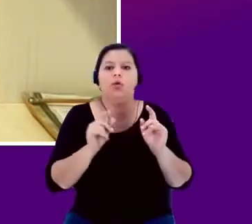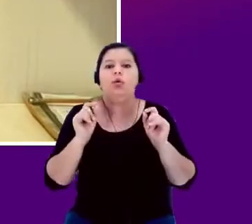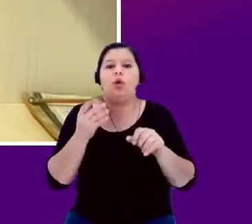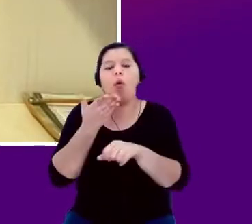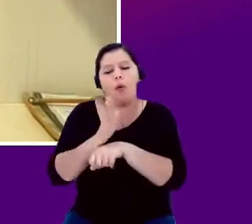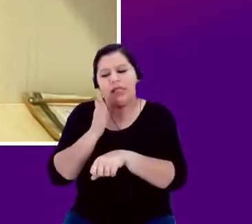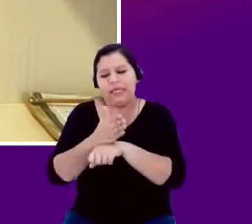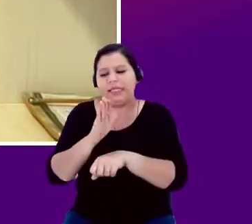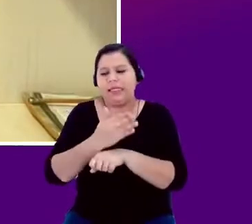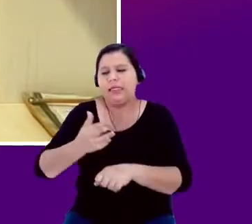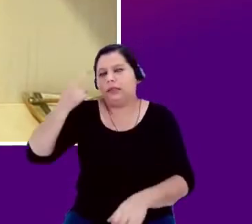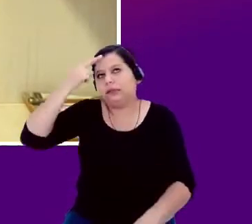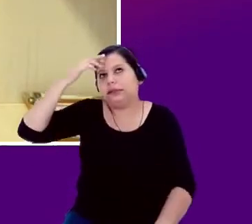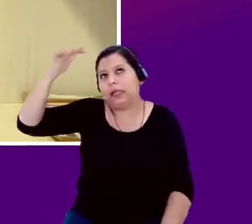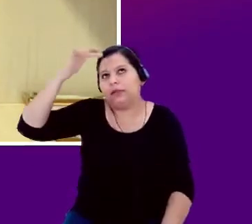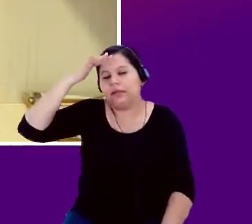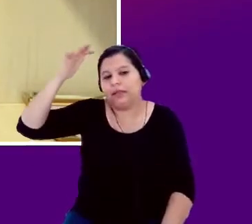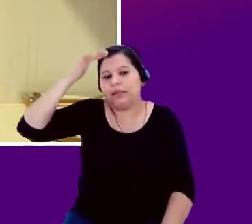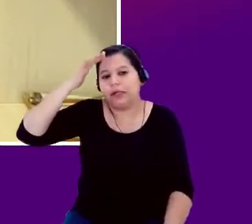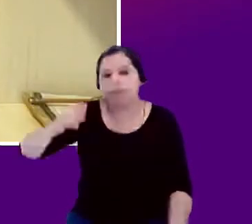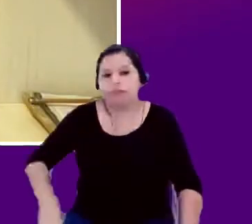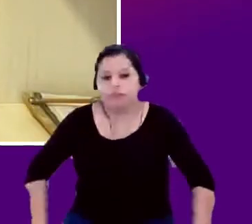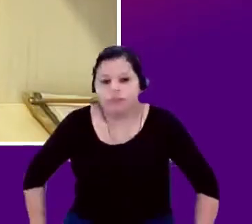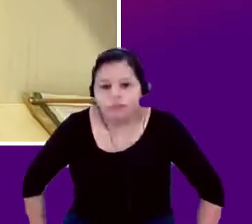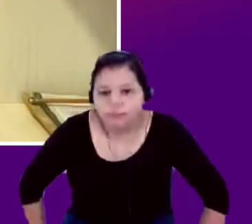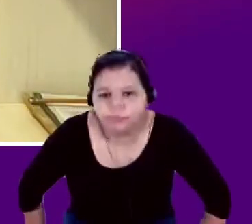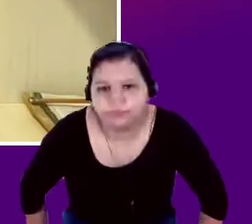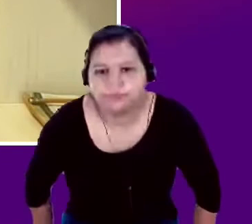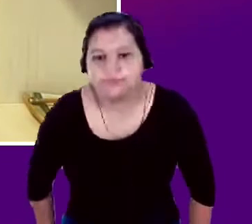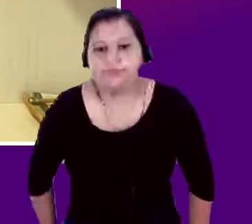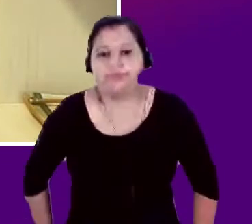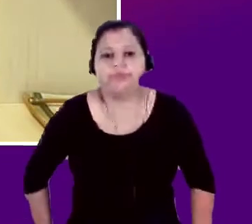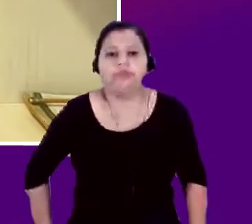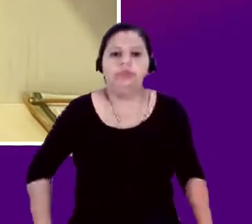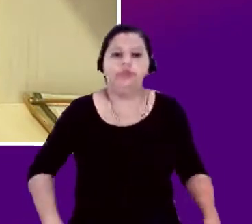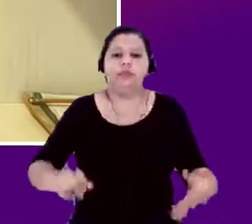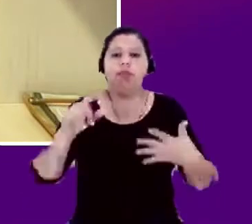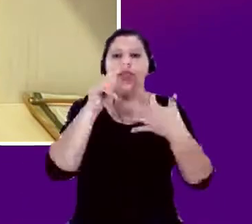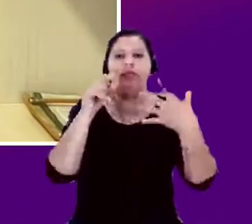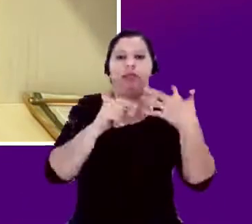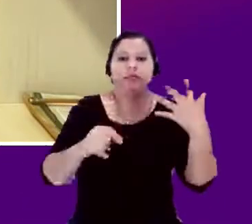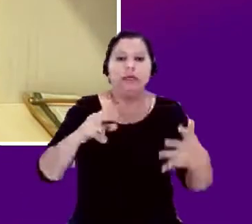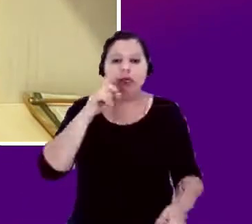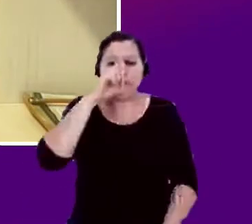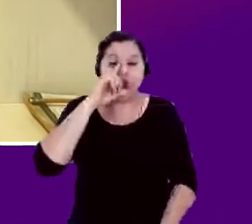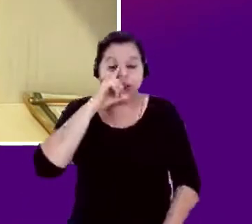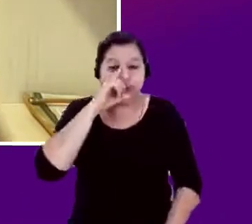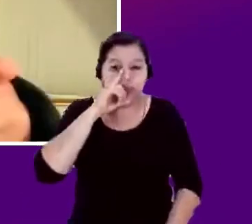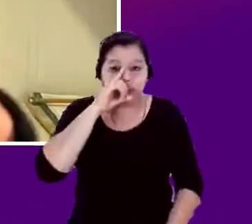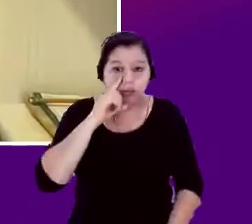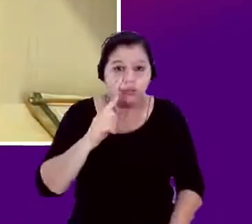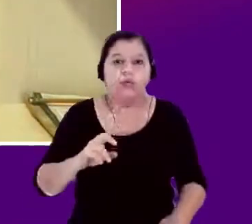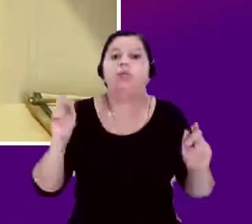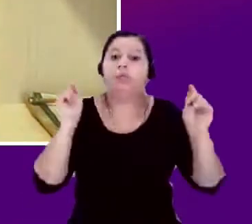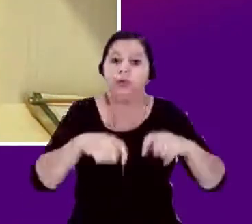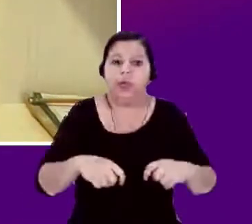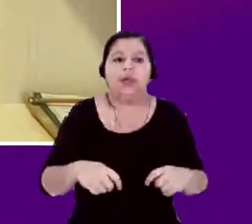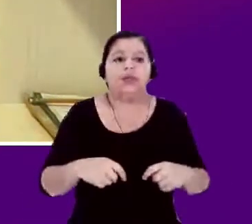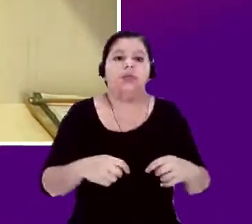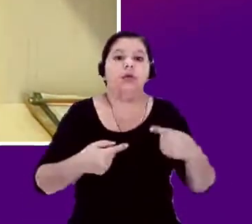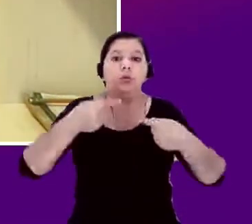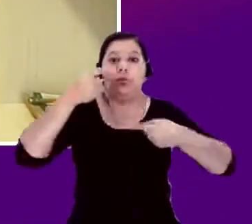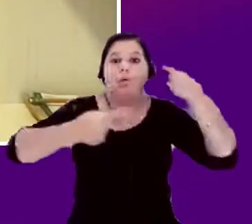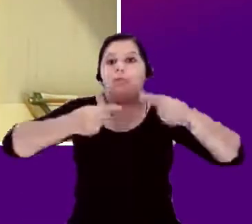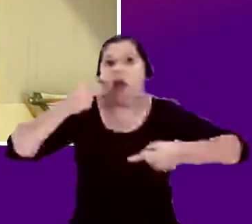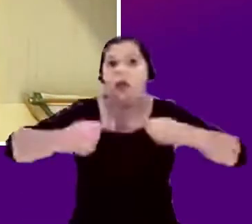de reflexão, que talvez o tema de seleção de riscos no campo de seguros pudesse até ser enquadrado dentro de um debate mais